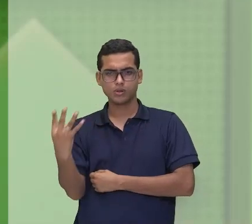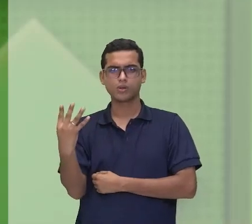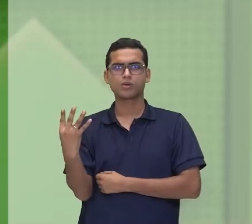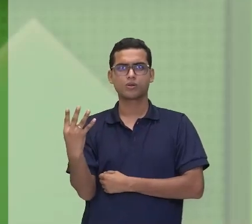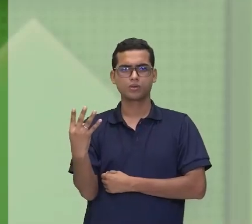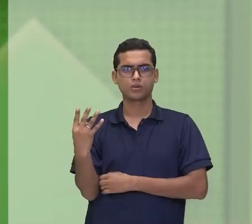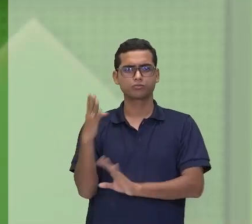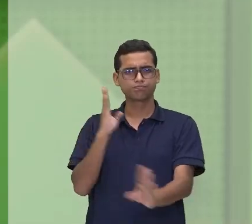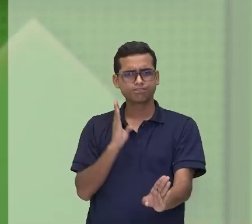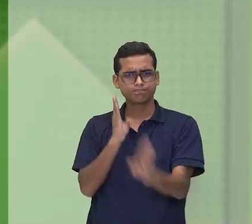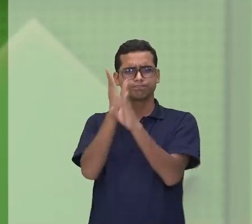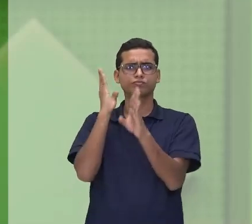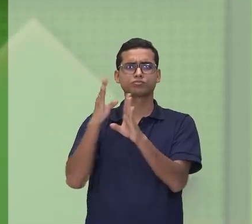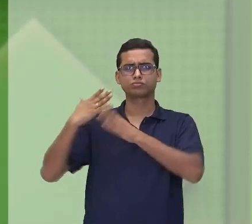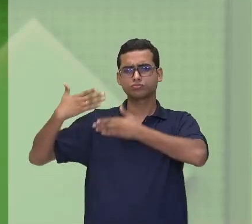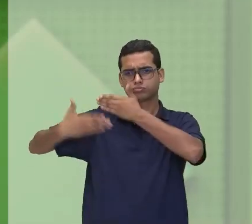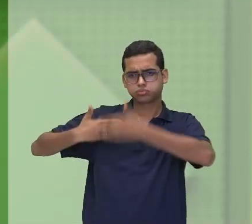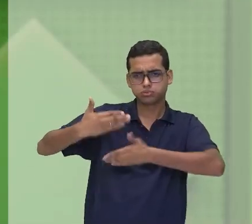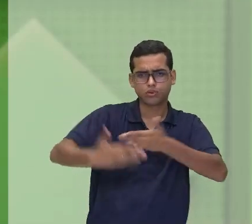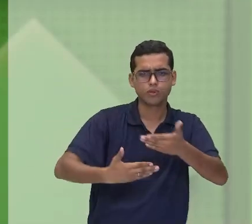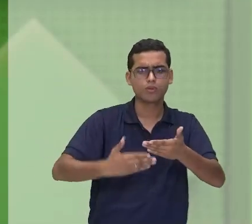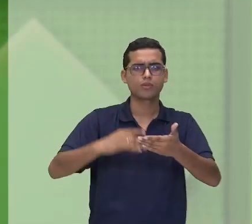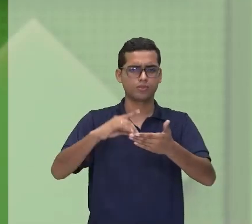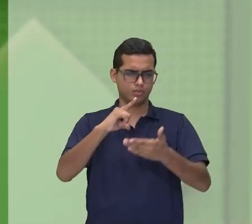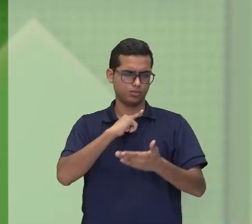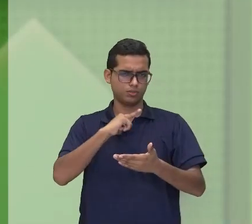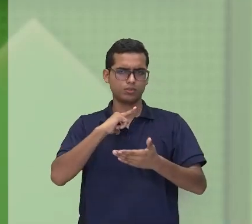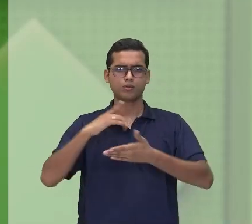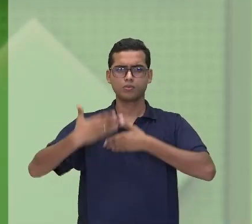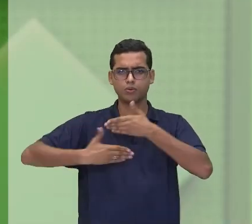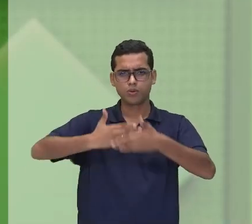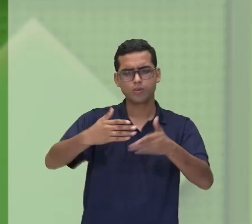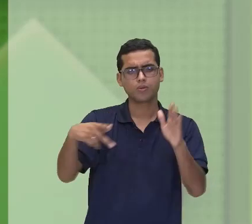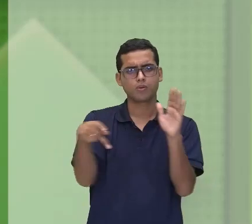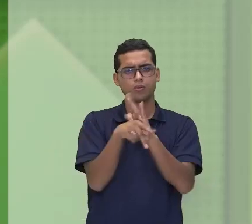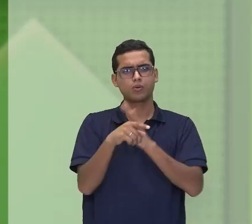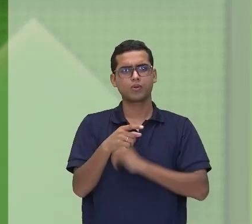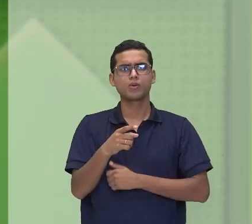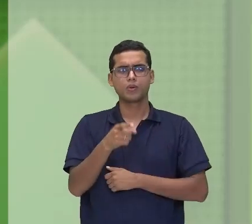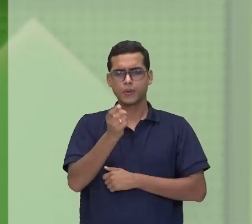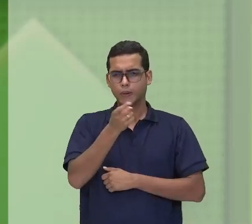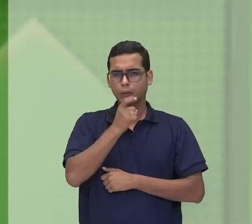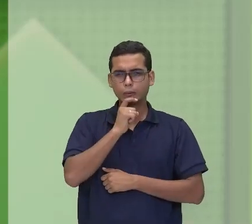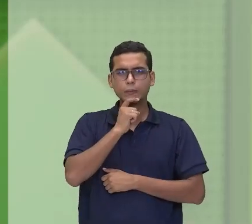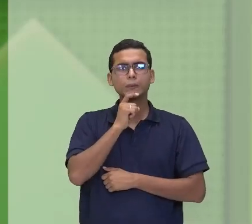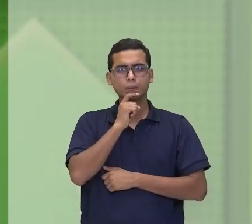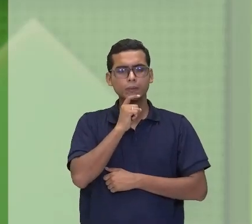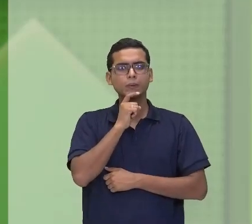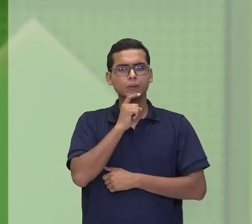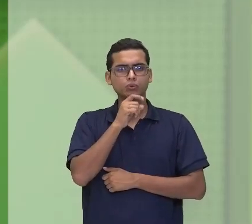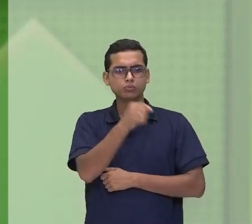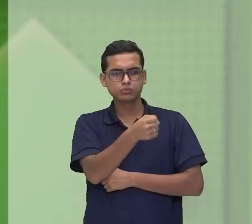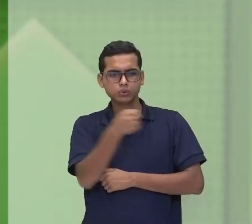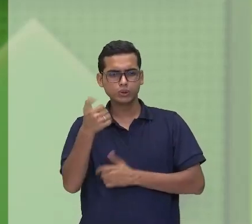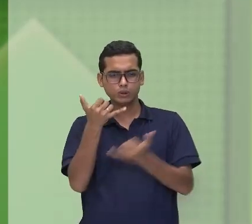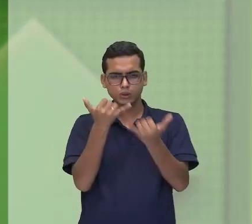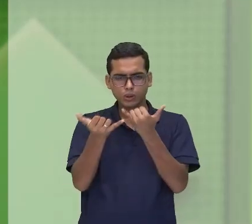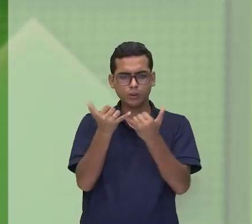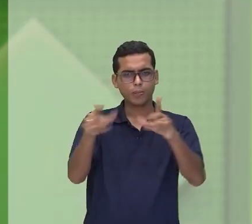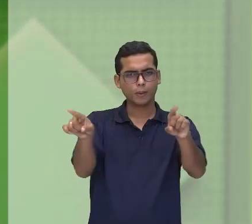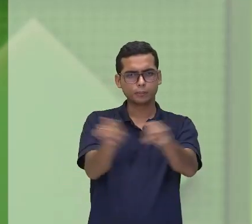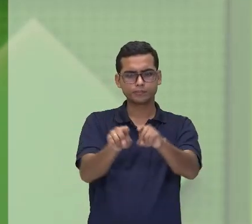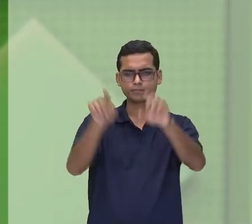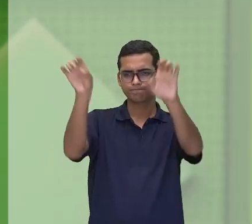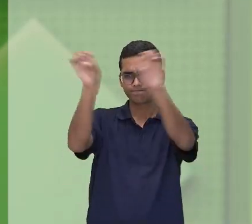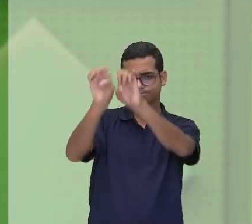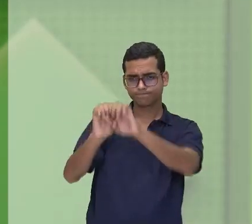tem ali antecessor do processo de resfriação, mas da forma, na estrutura